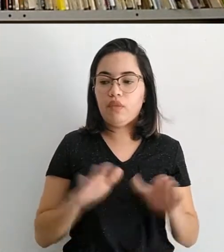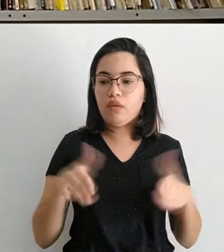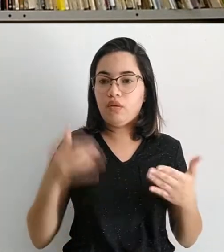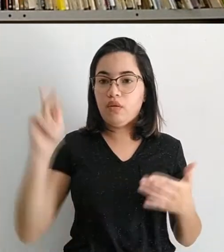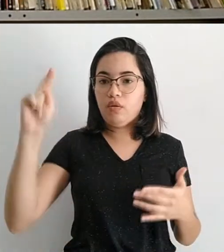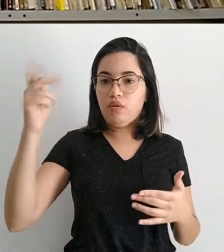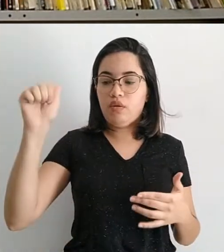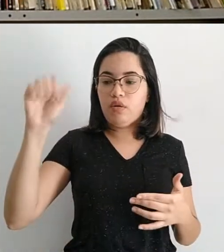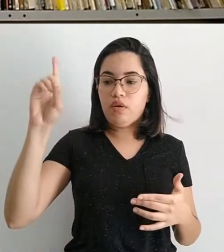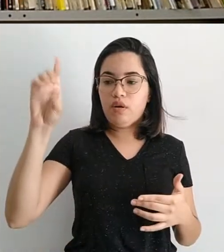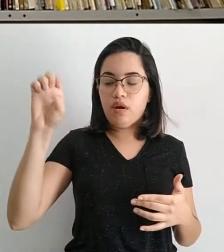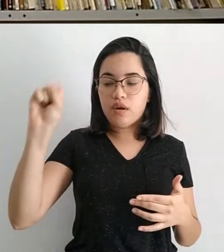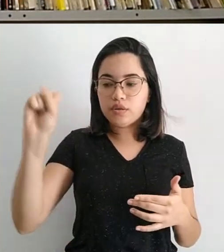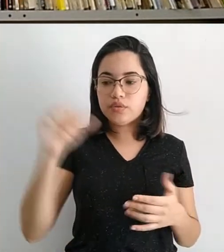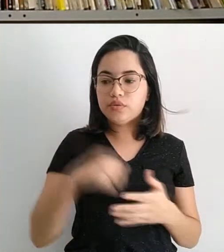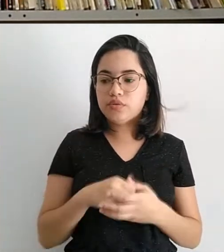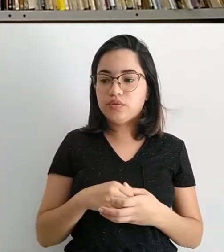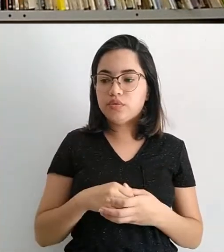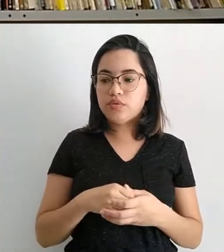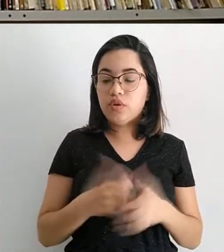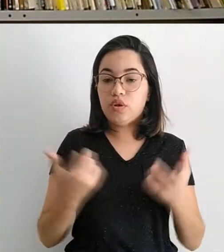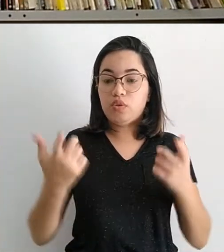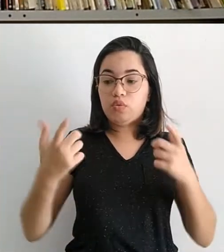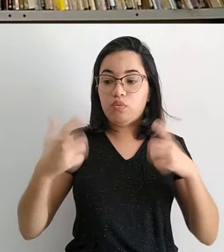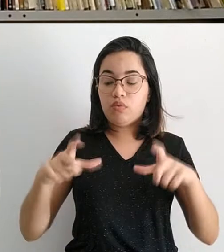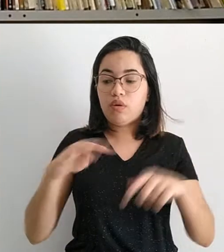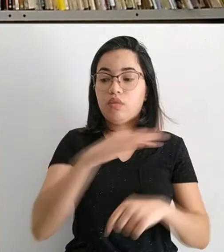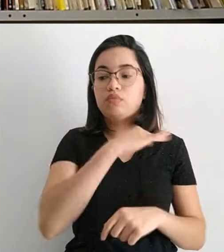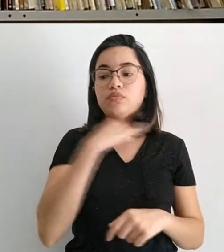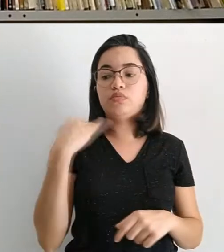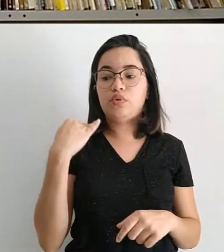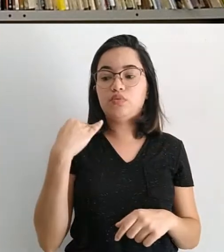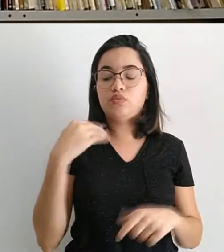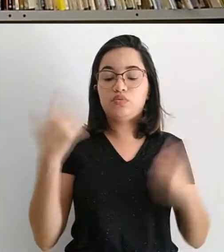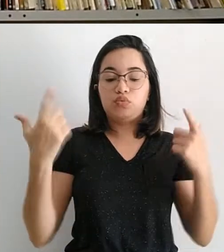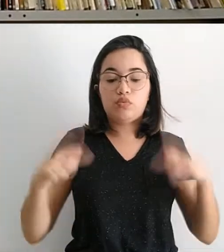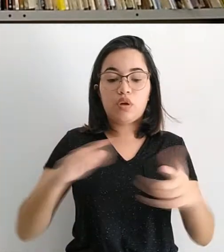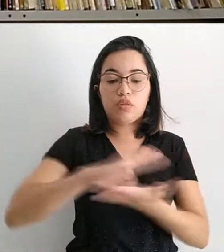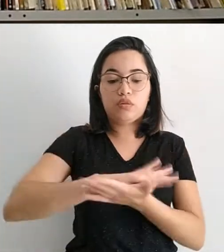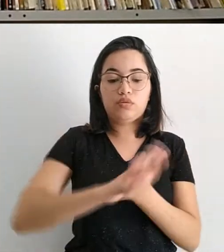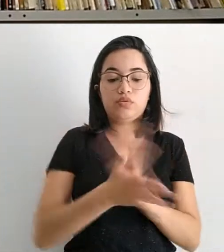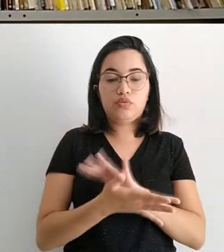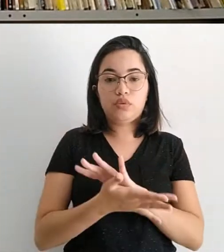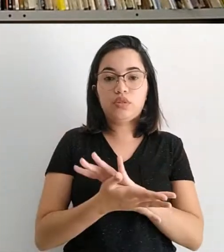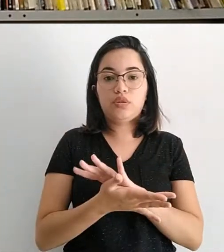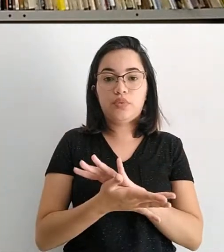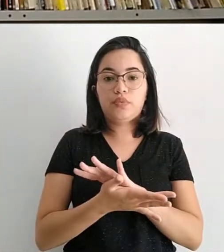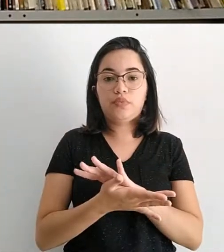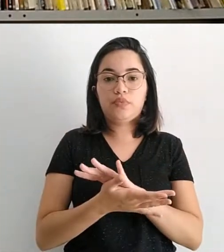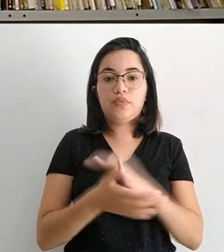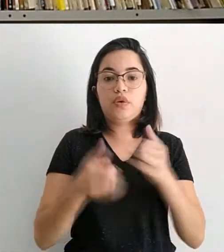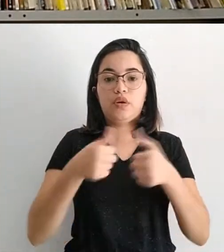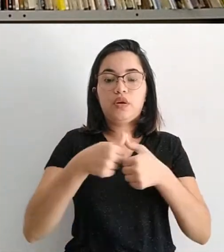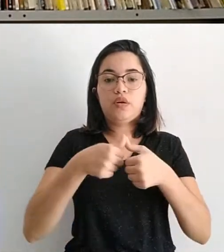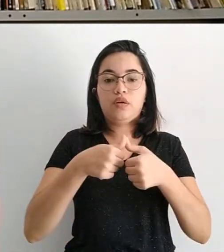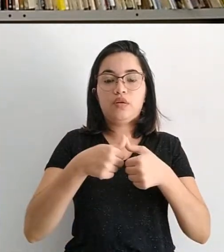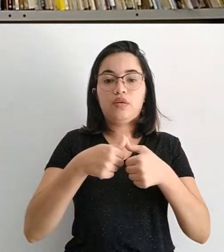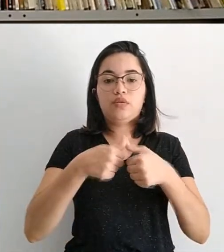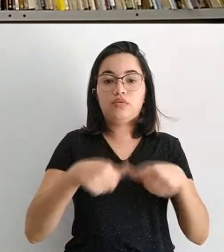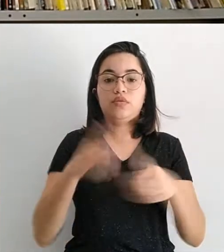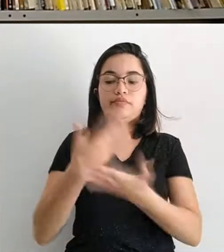né? Abaddon, o lugar dos mortos, o lugar da destruição